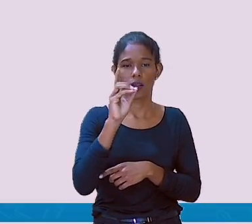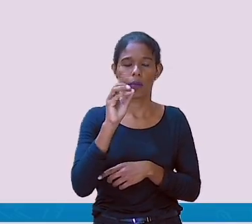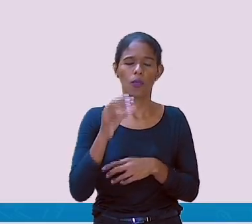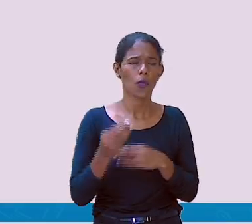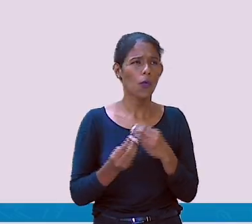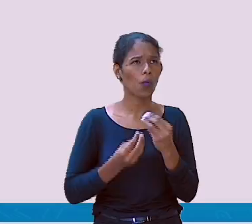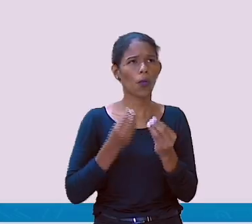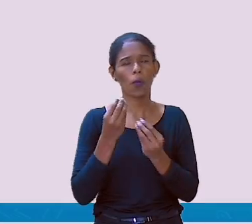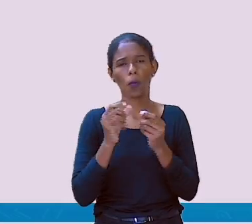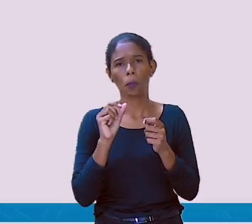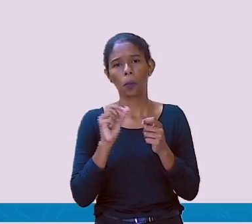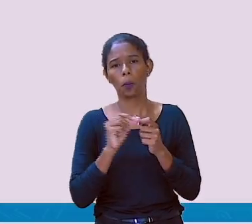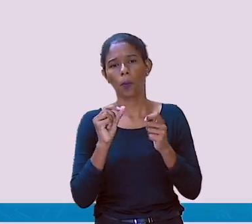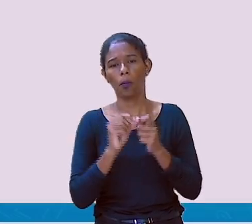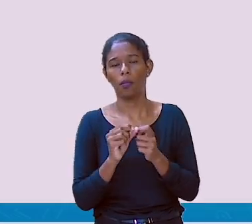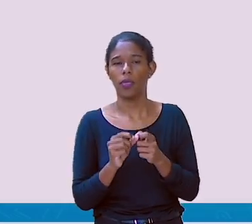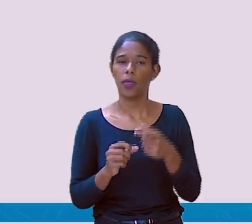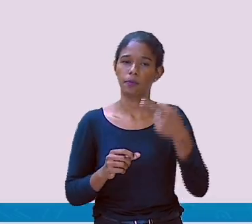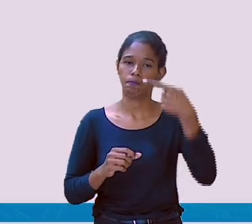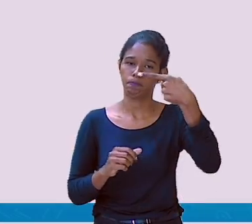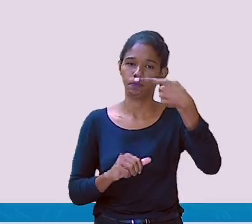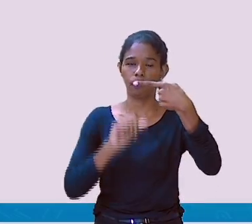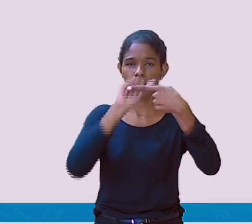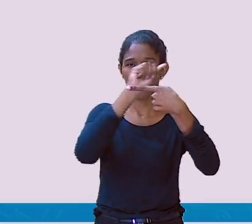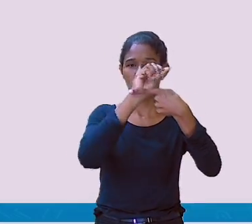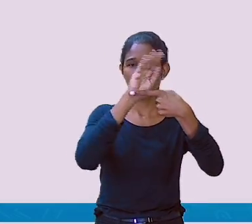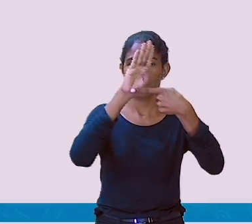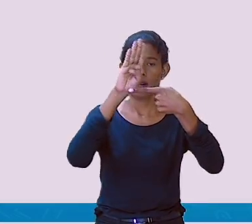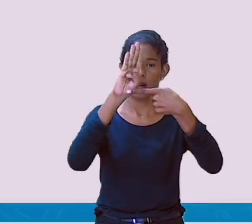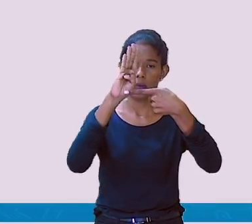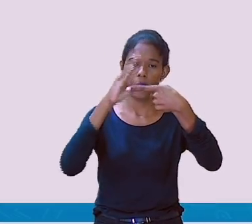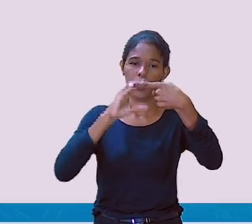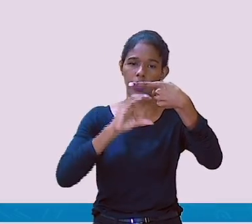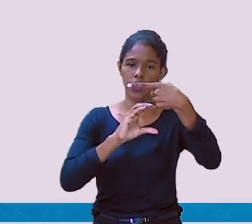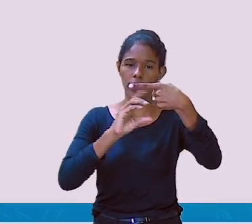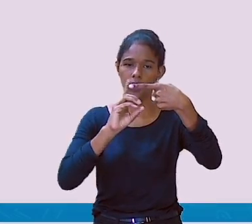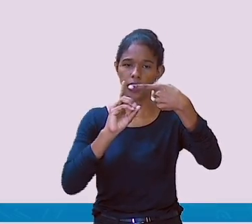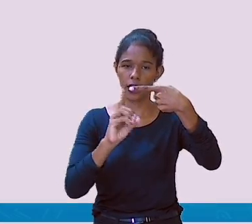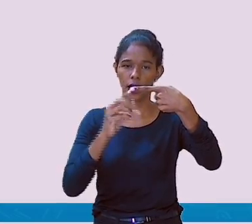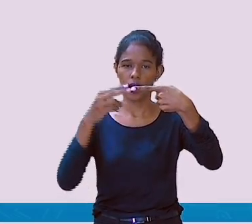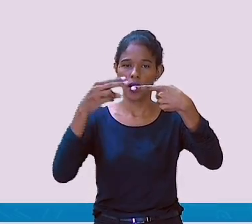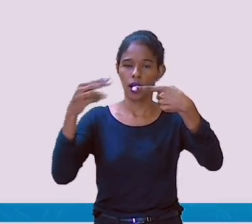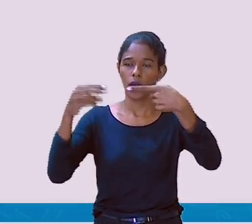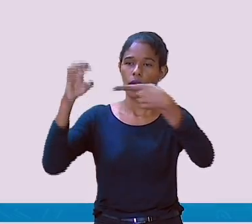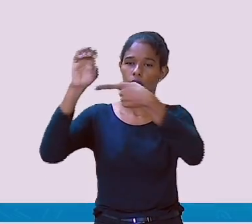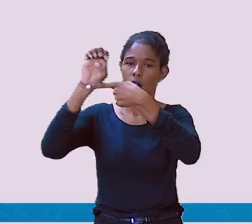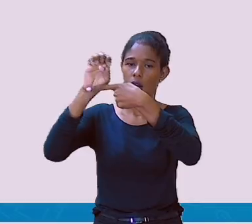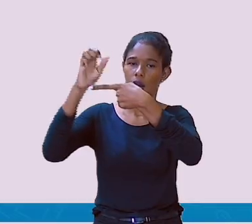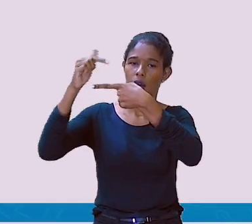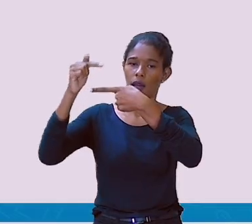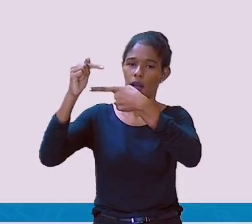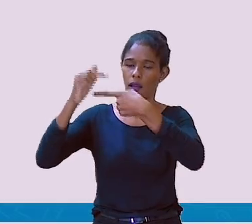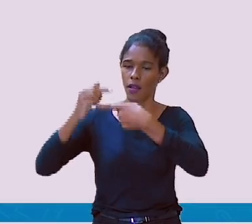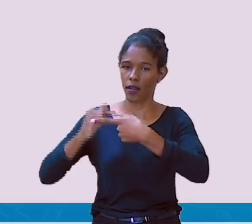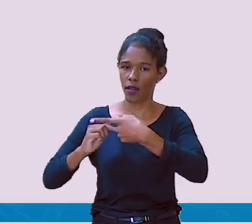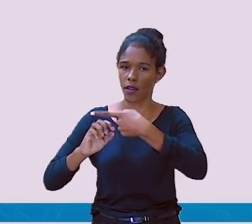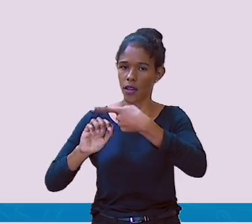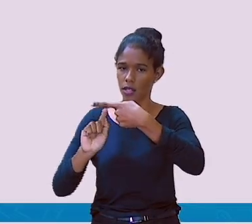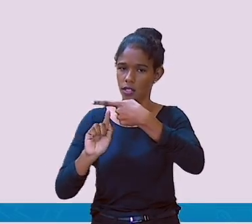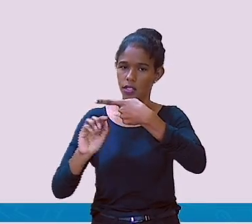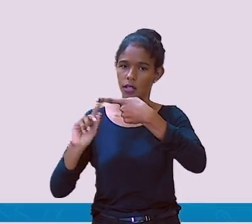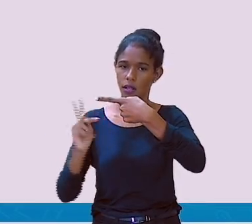assim como EF está para GH. Só que ele falou